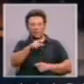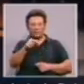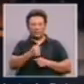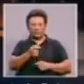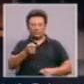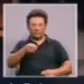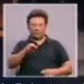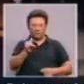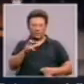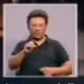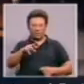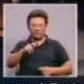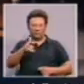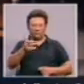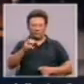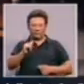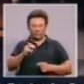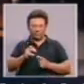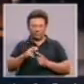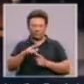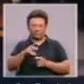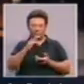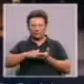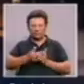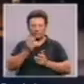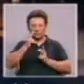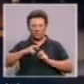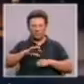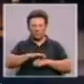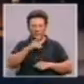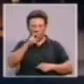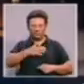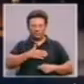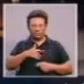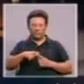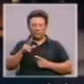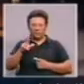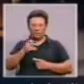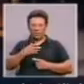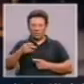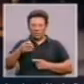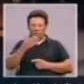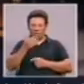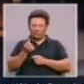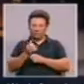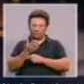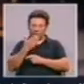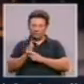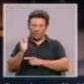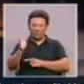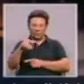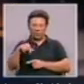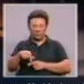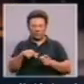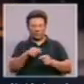espirometria sou seja exames para detectar doenças respiratórias a unidade móvel de despistagem está hoje na